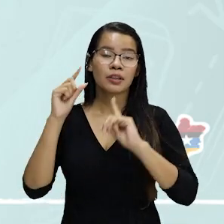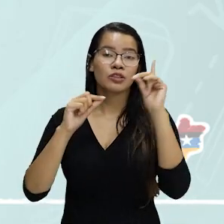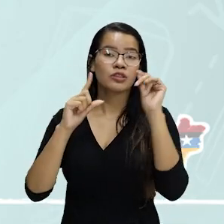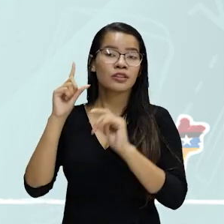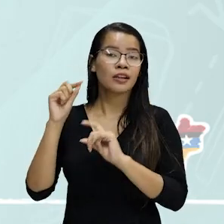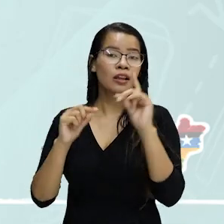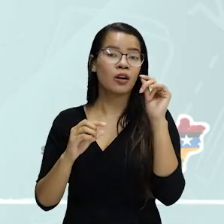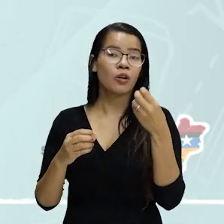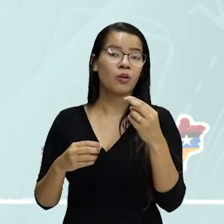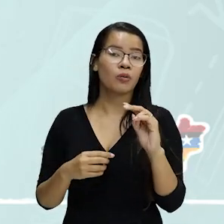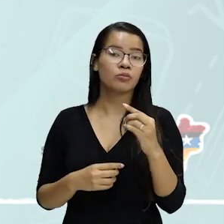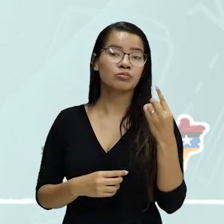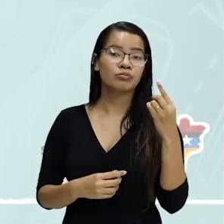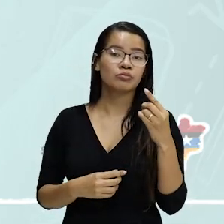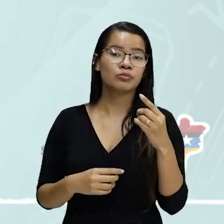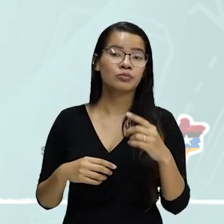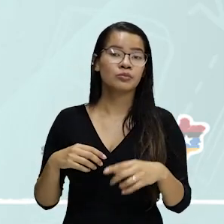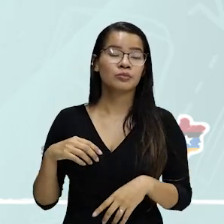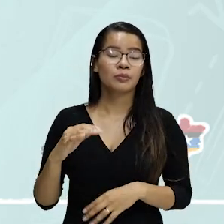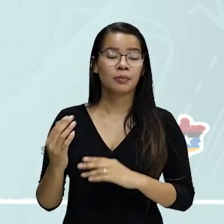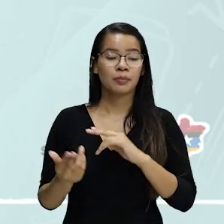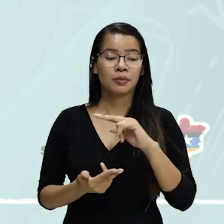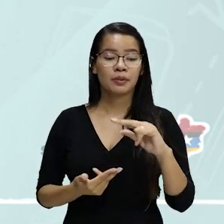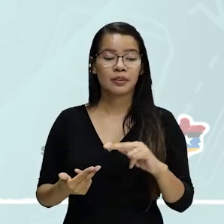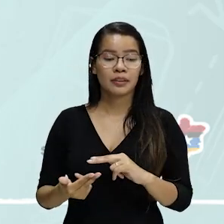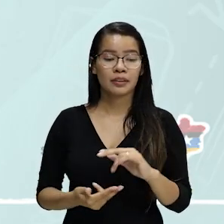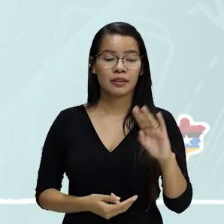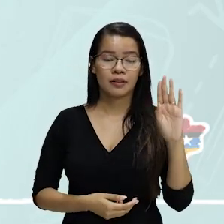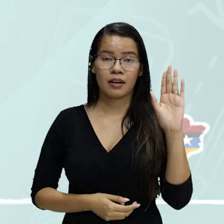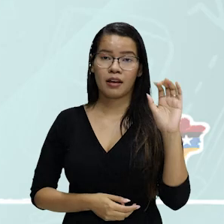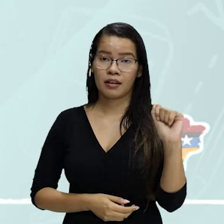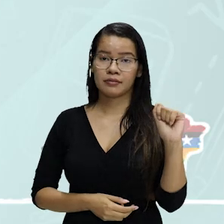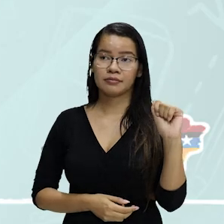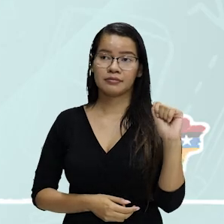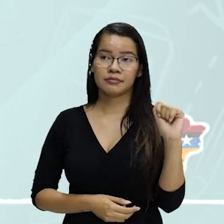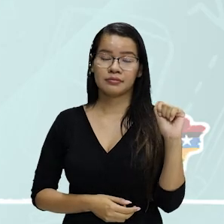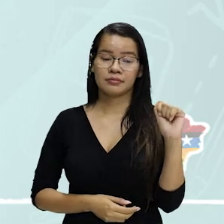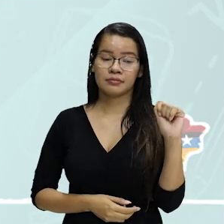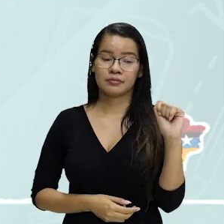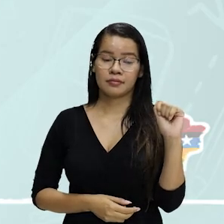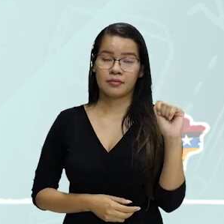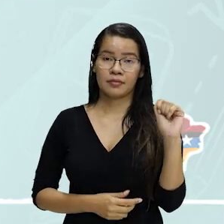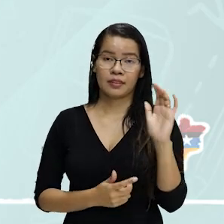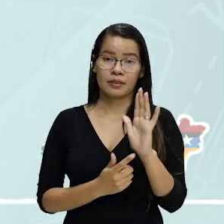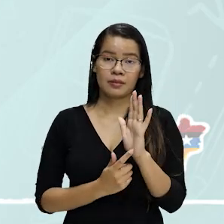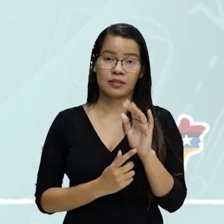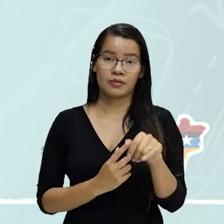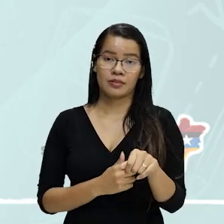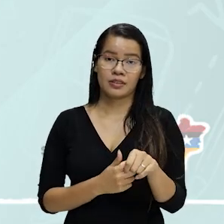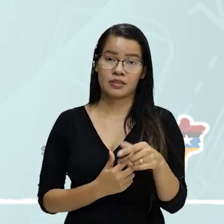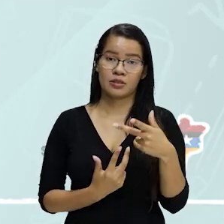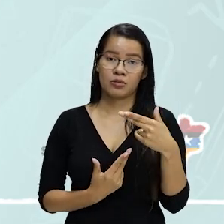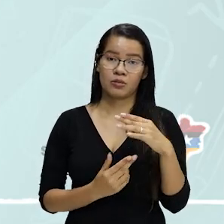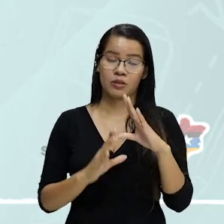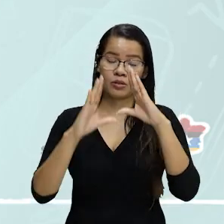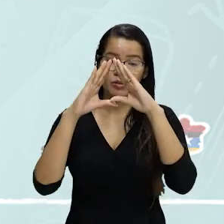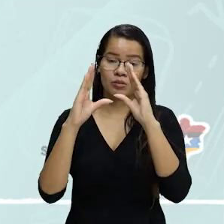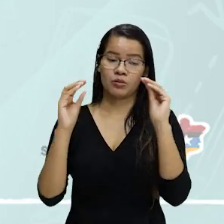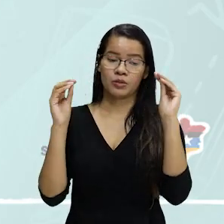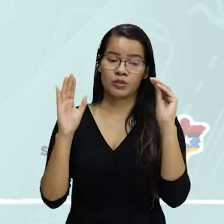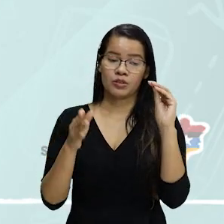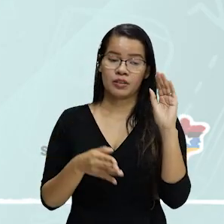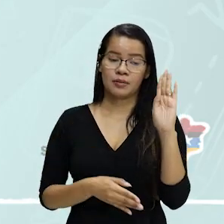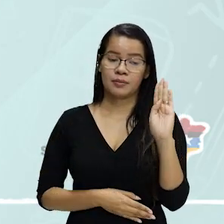Letra A. Os planetas apresentavam fases, né, como a Lua. Letra B.